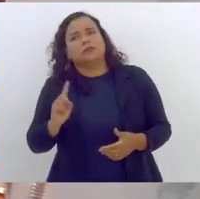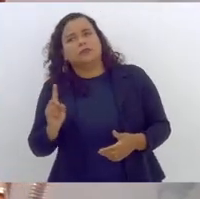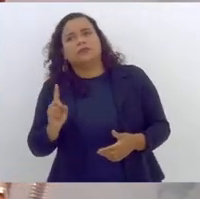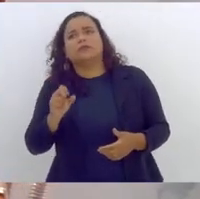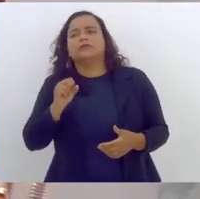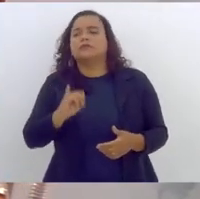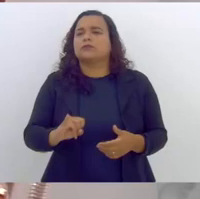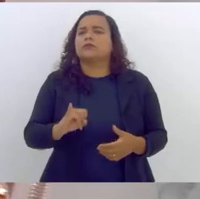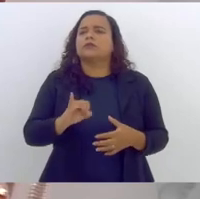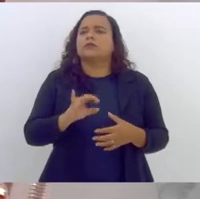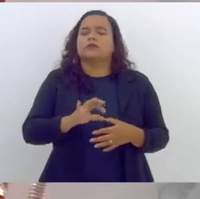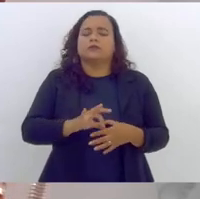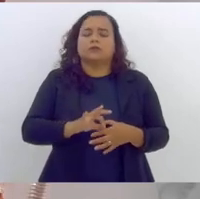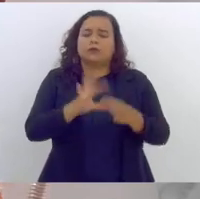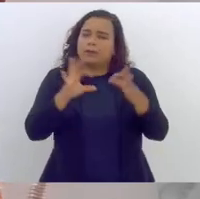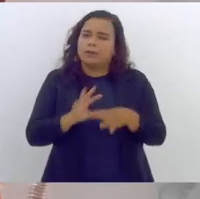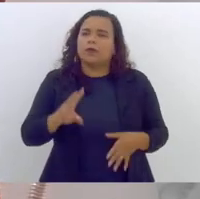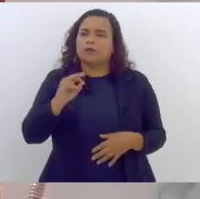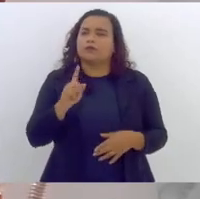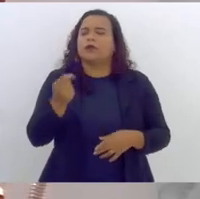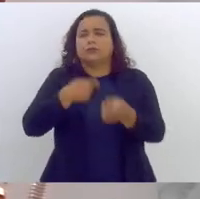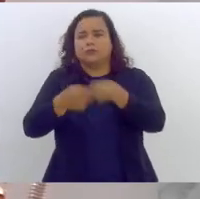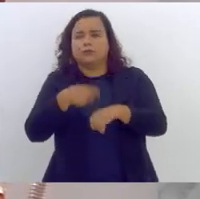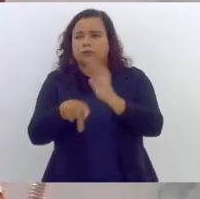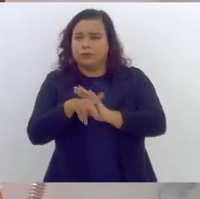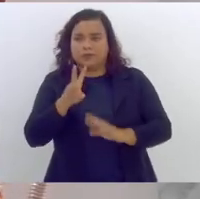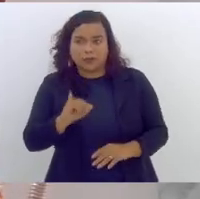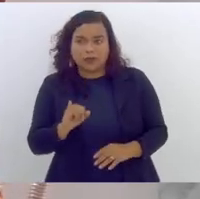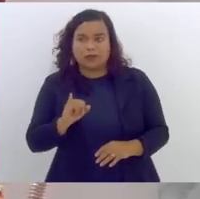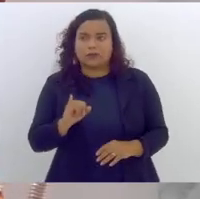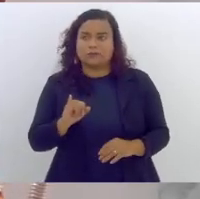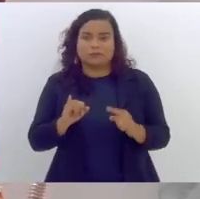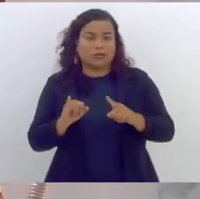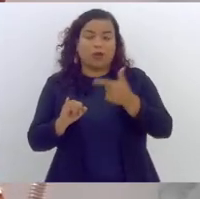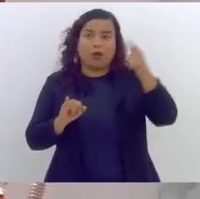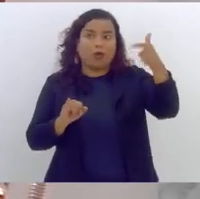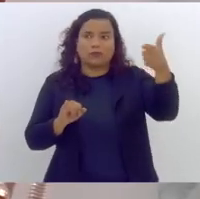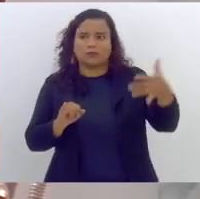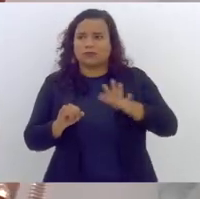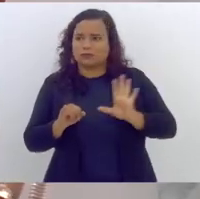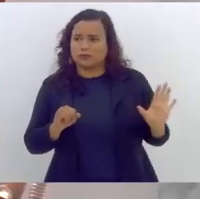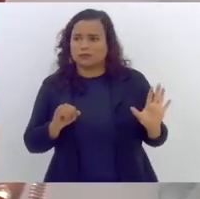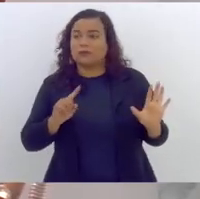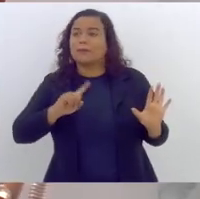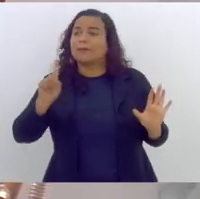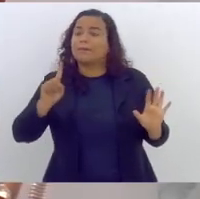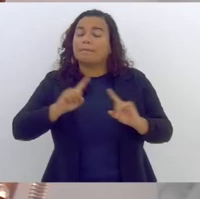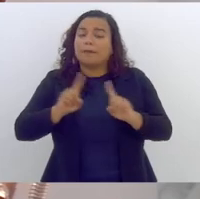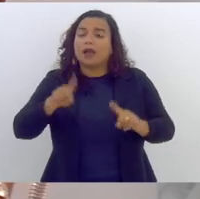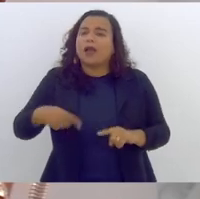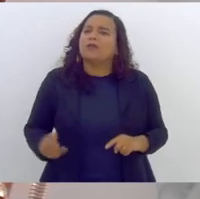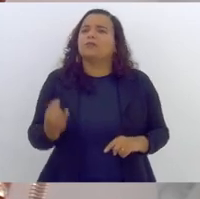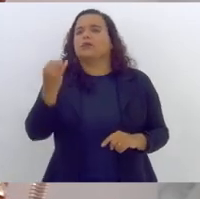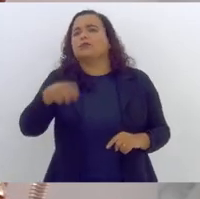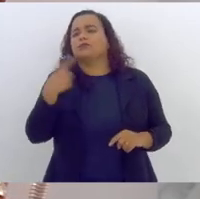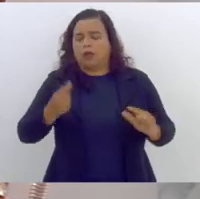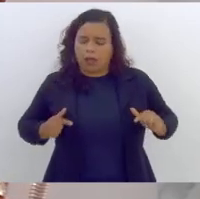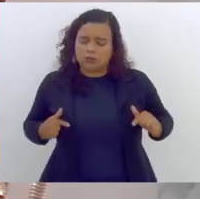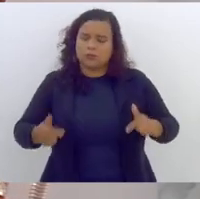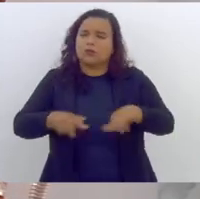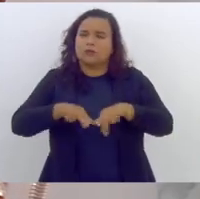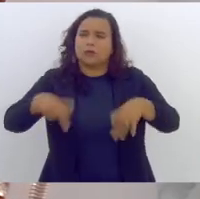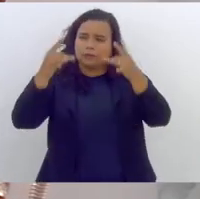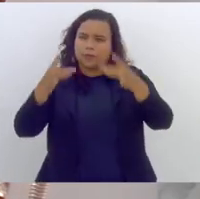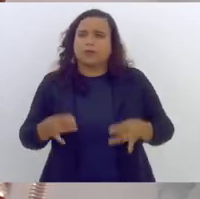as vagas da administração que estão bloqueadas são outros 500 mas é fundamental que a gente tem aqui Medidas com